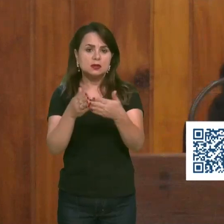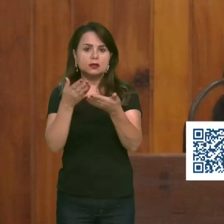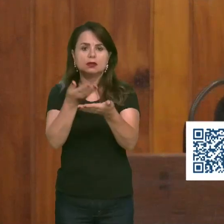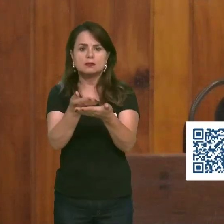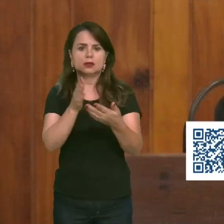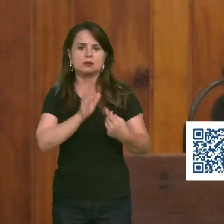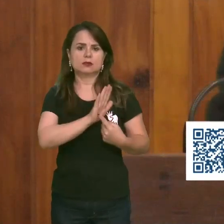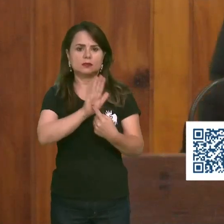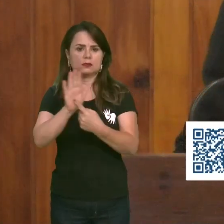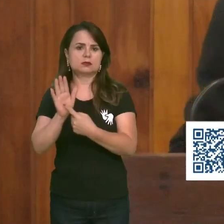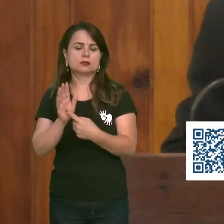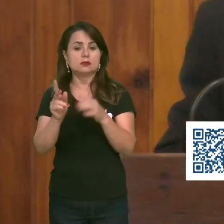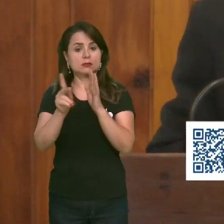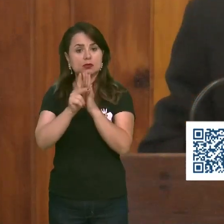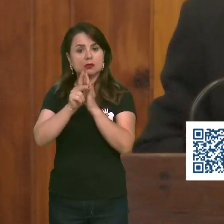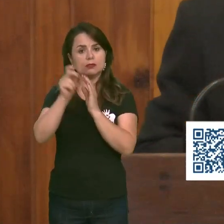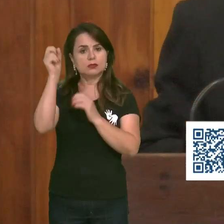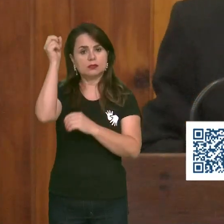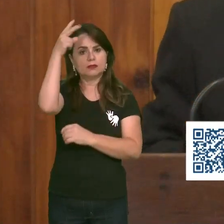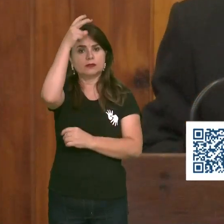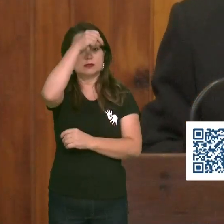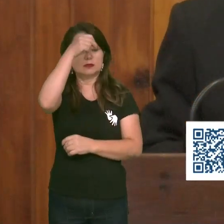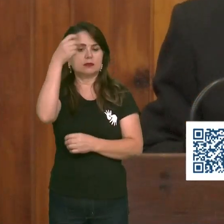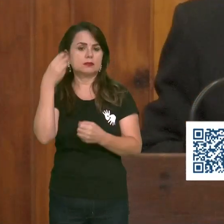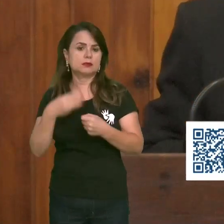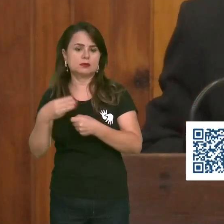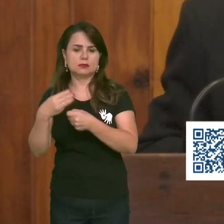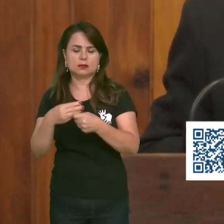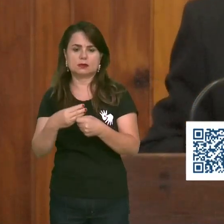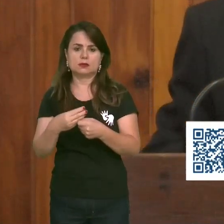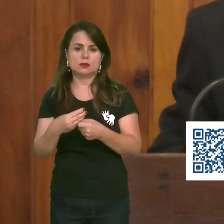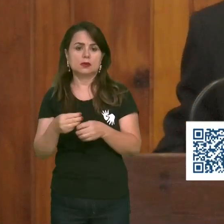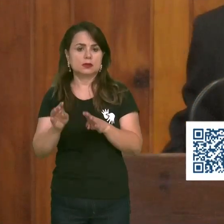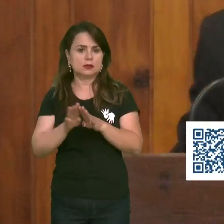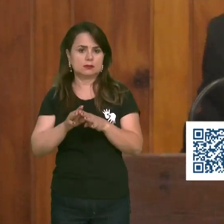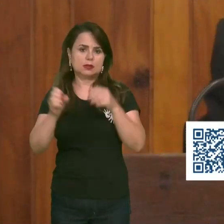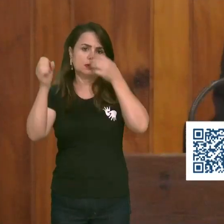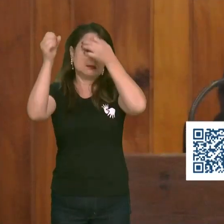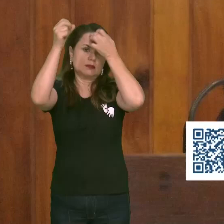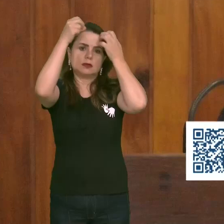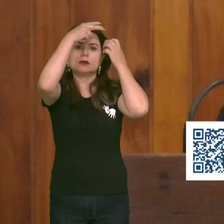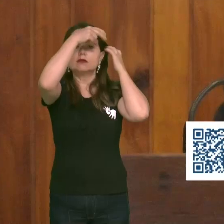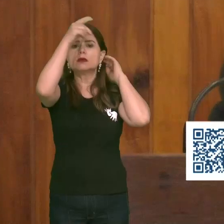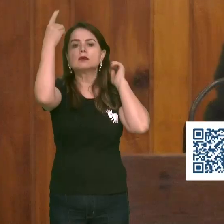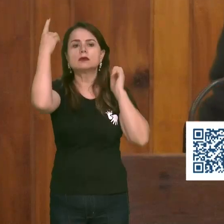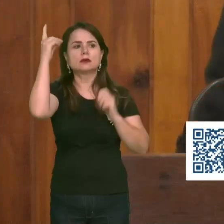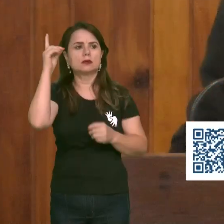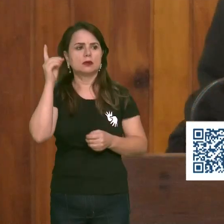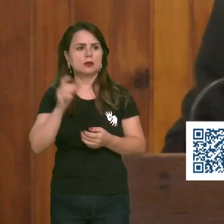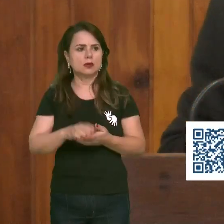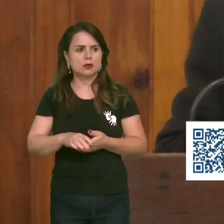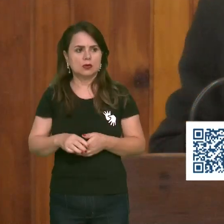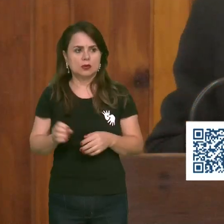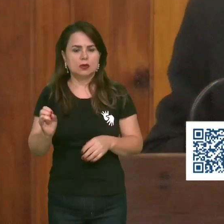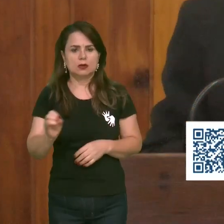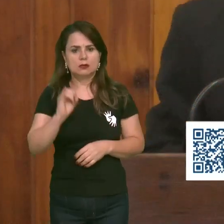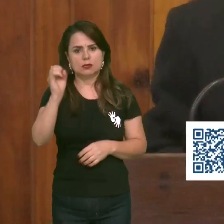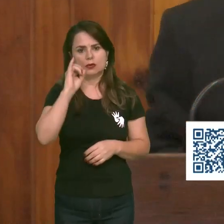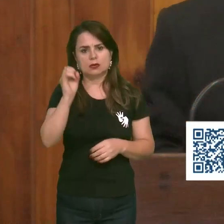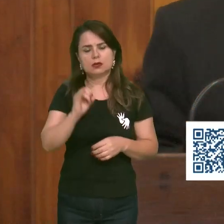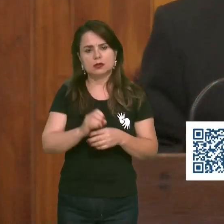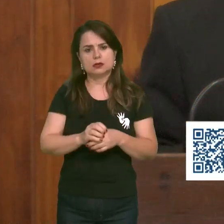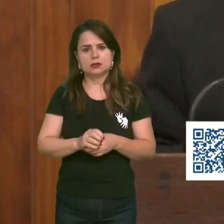a Prefeitura Municipal diretamente ao nosso prefeito Daniel Alonso essa ação é importante para atender a necessidade da